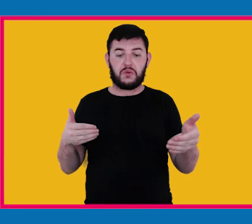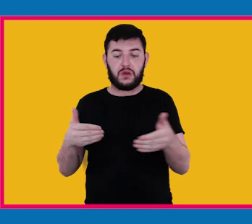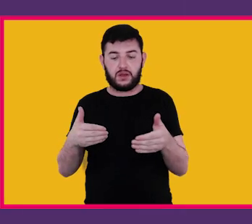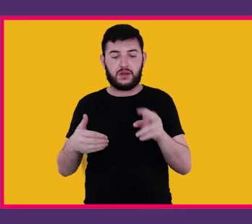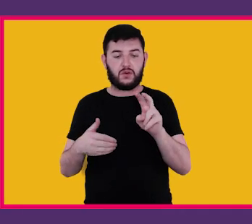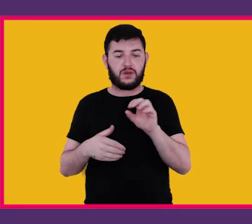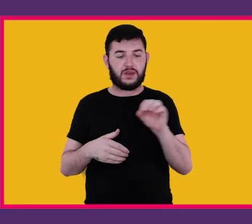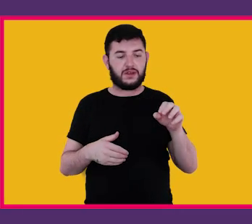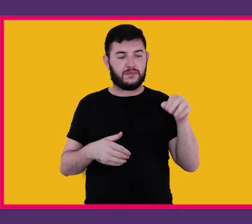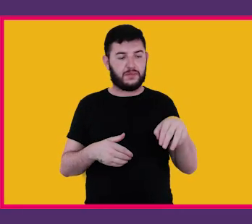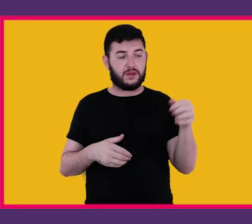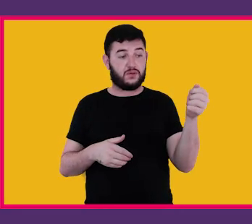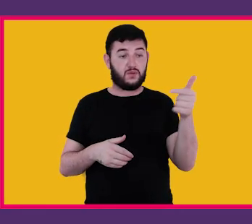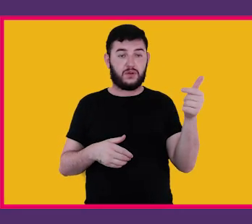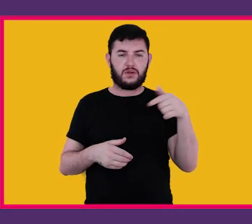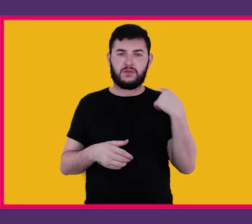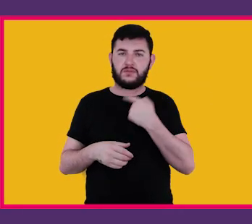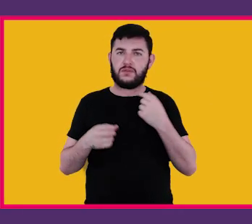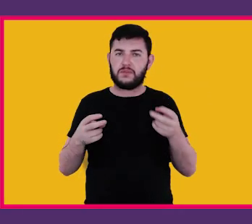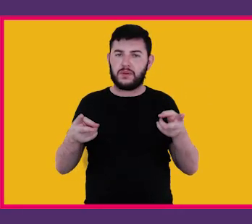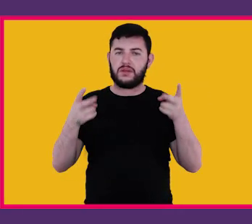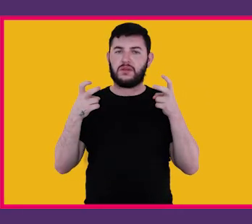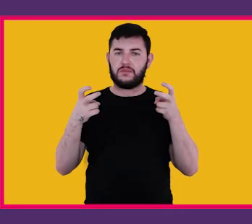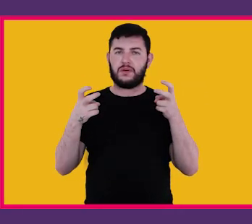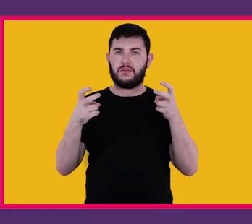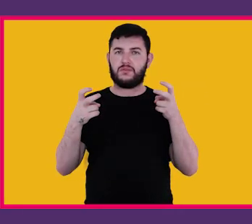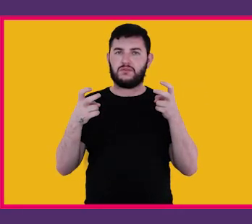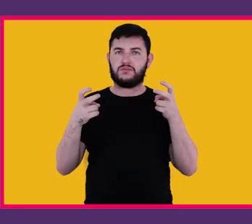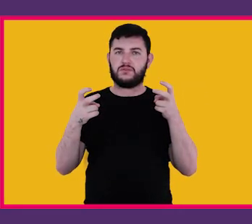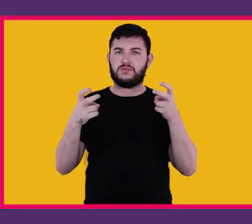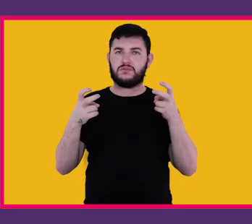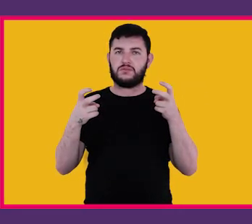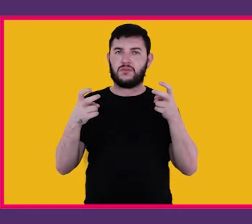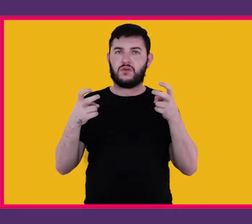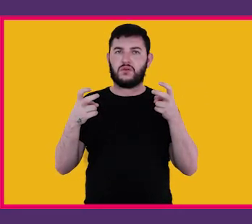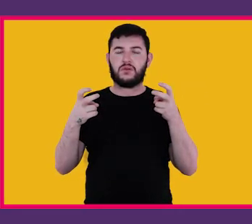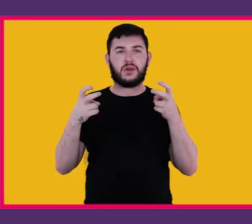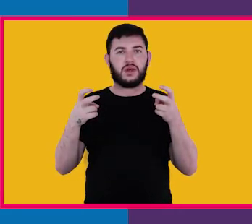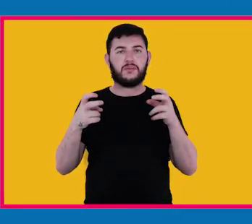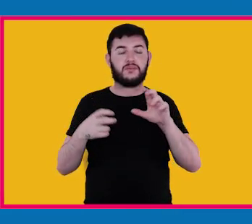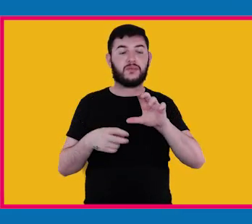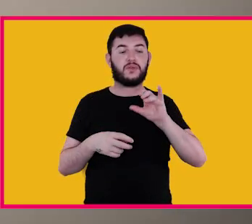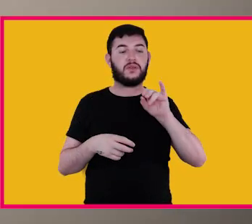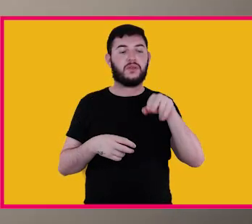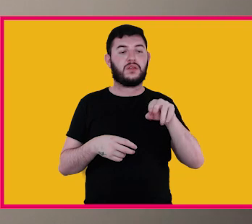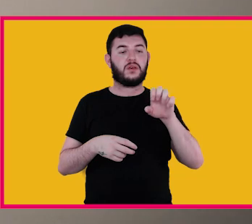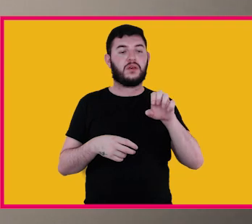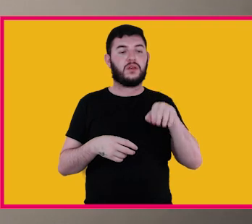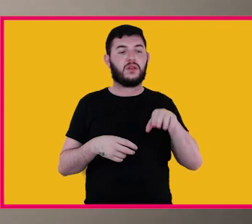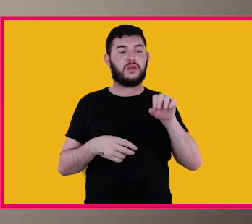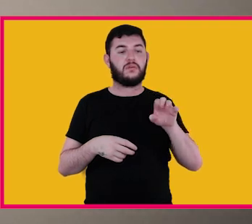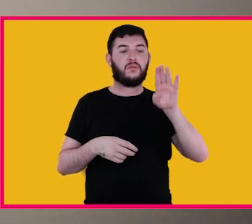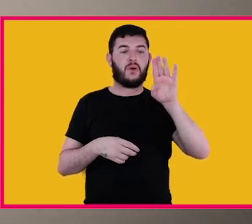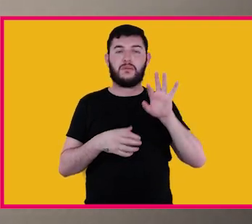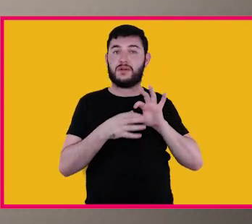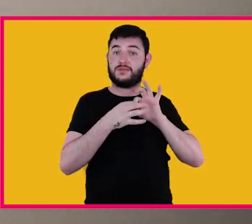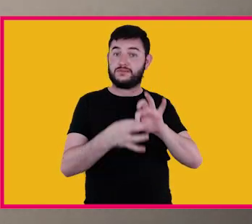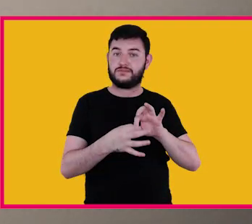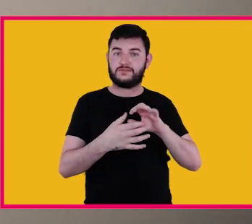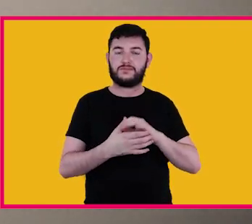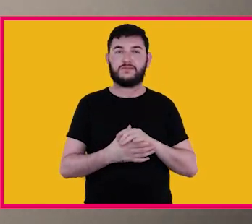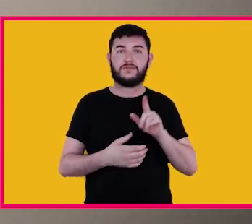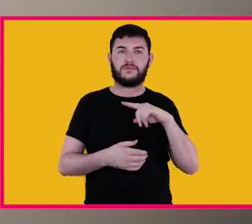quadrados. Podemos observar aqui, por exemplo, a inclusão de um cinemob nesse contexto. Bom, depois de passarmos por todos